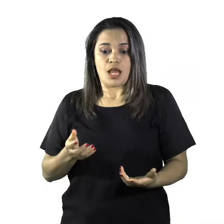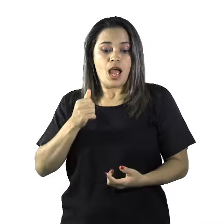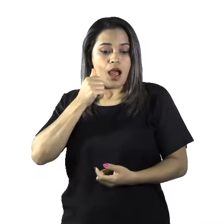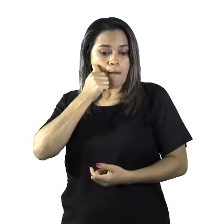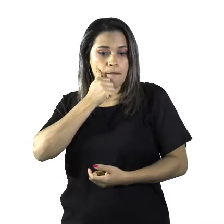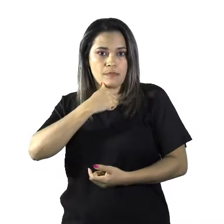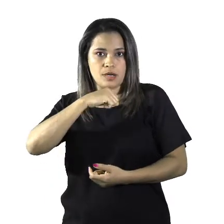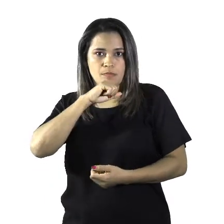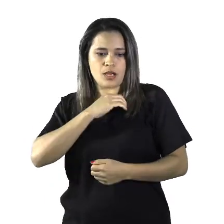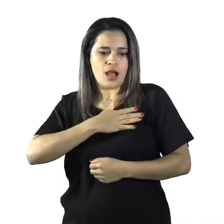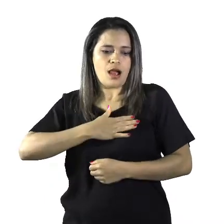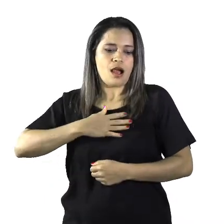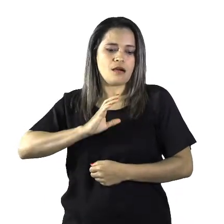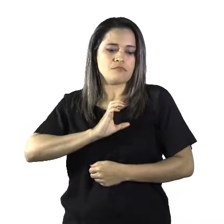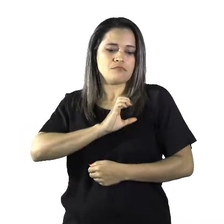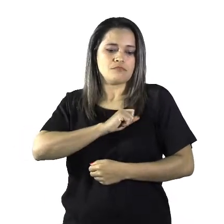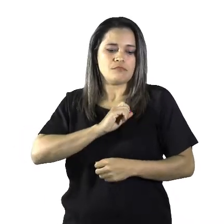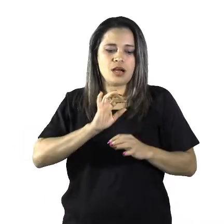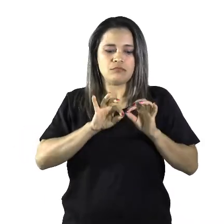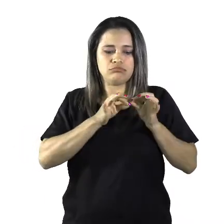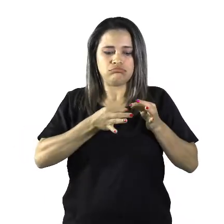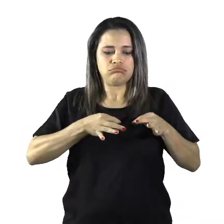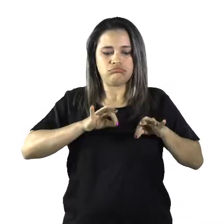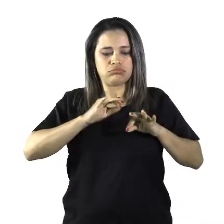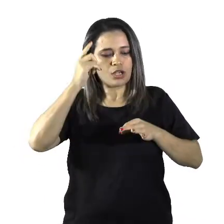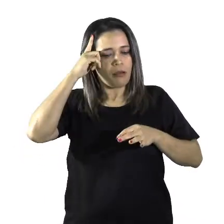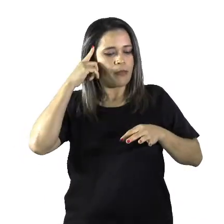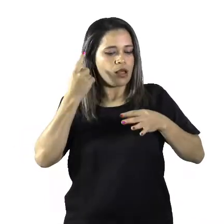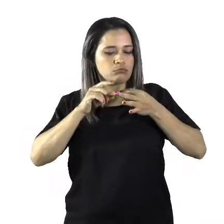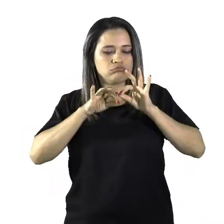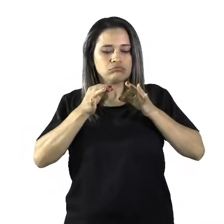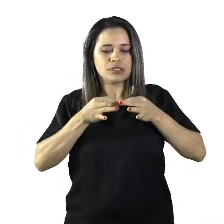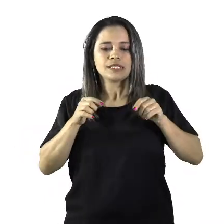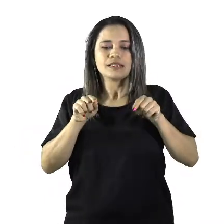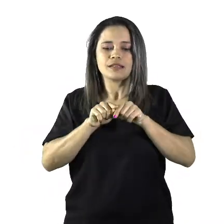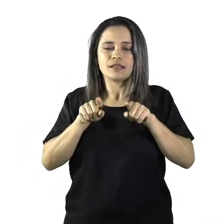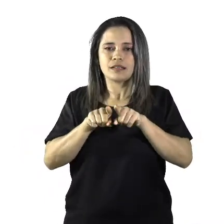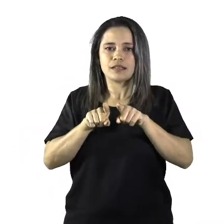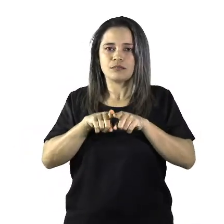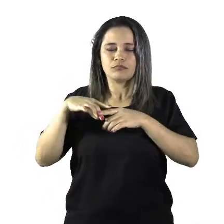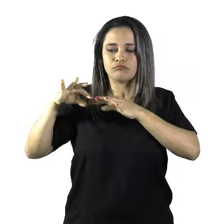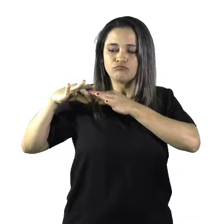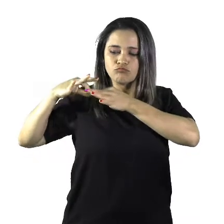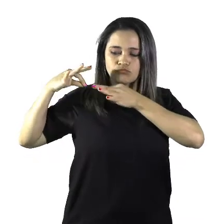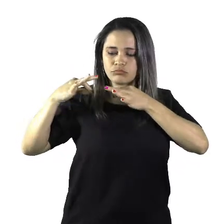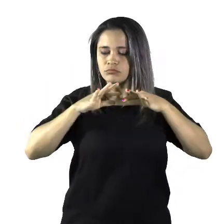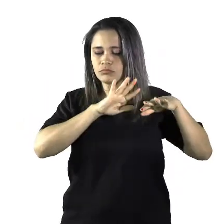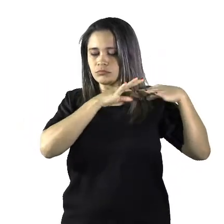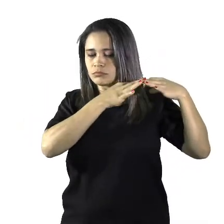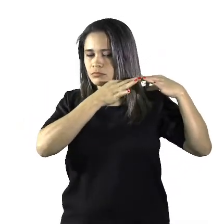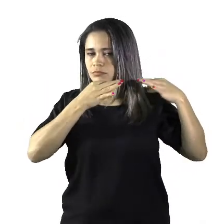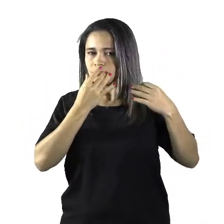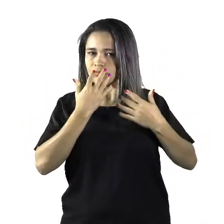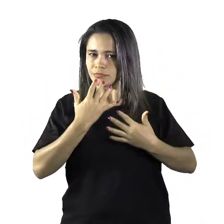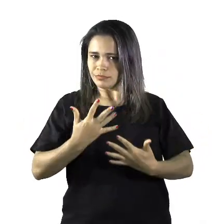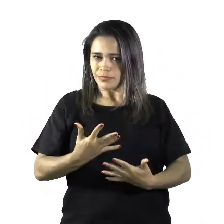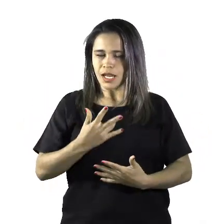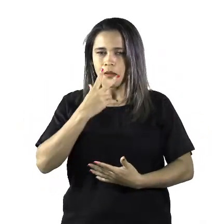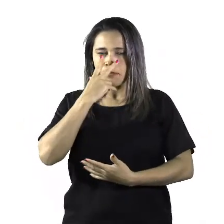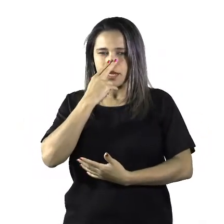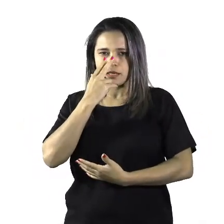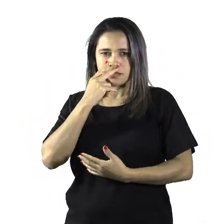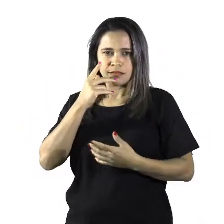cabelo dela e enfeitar com um laço de fita colorida. Ela ficava parecendo